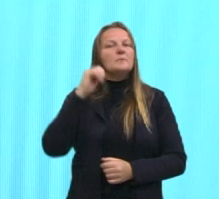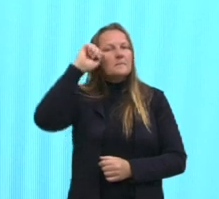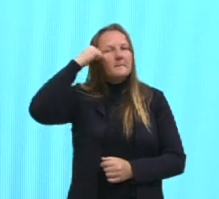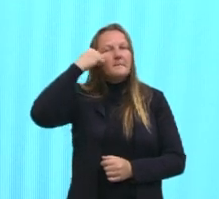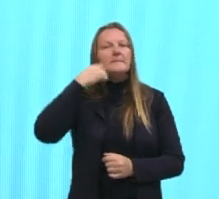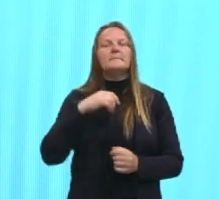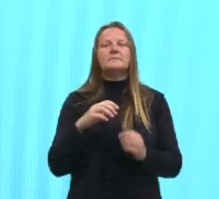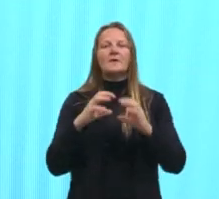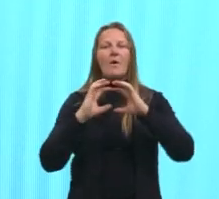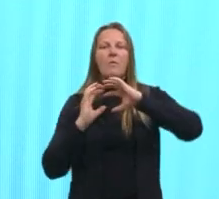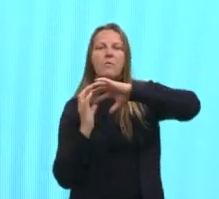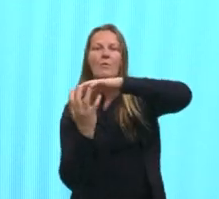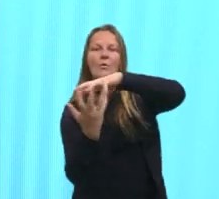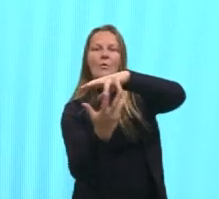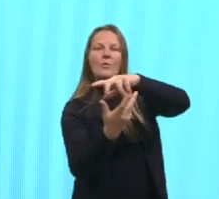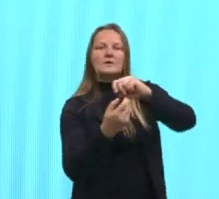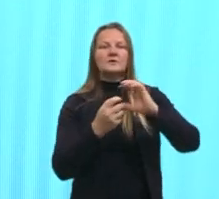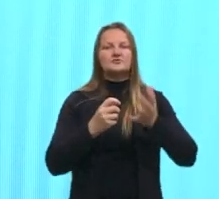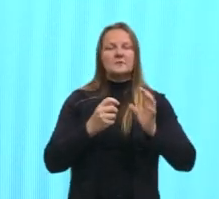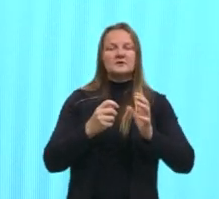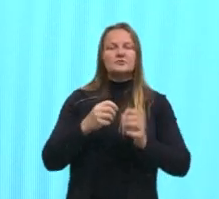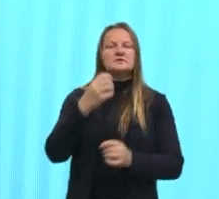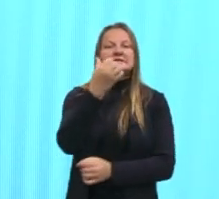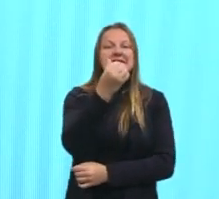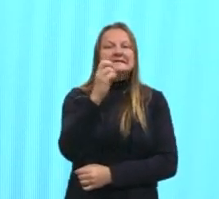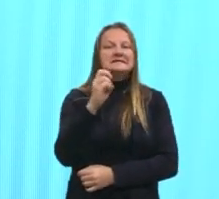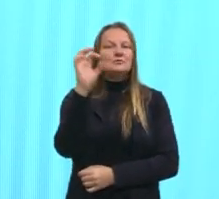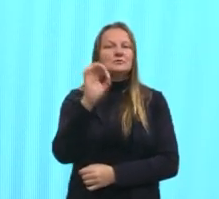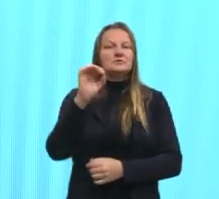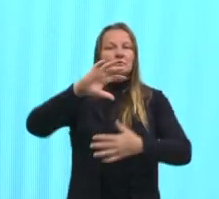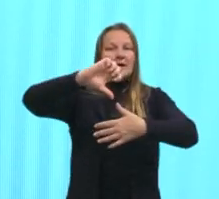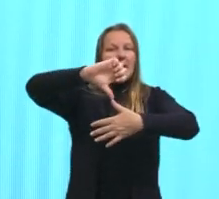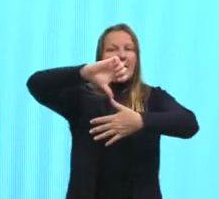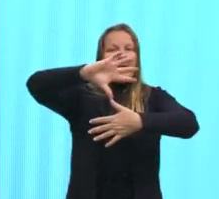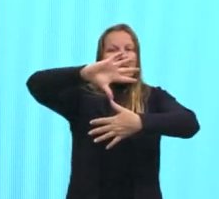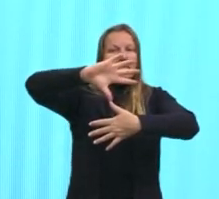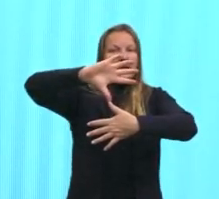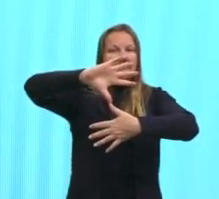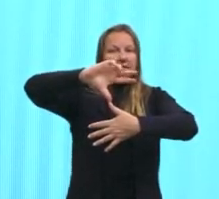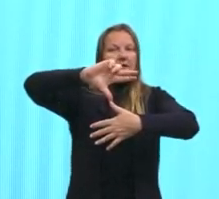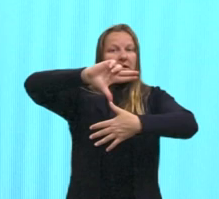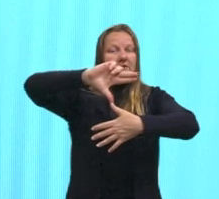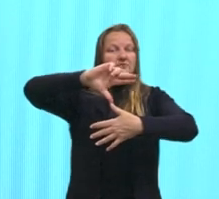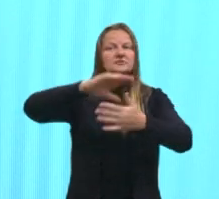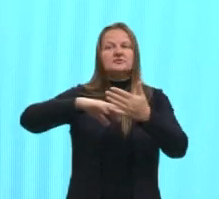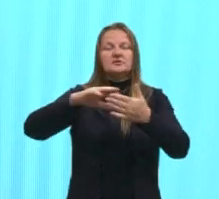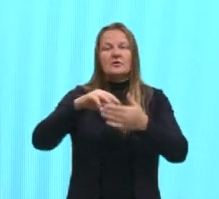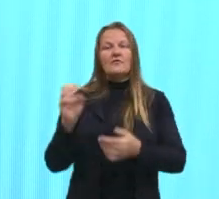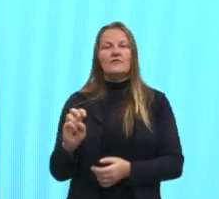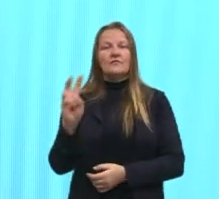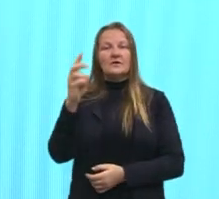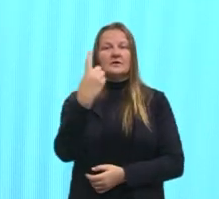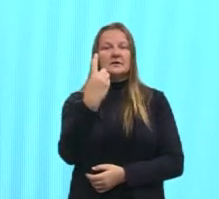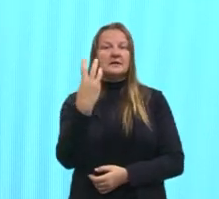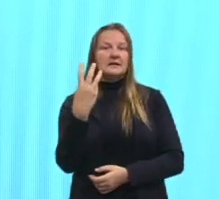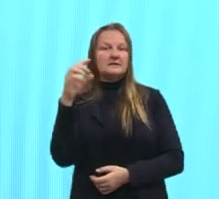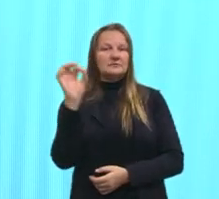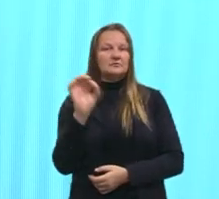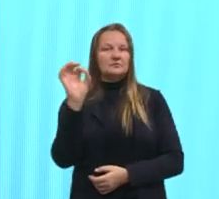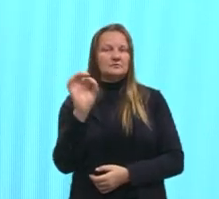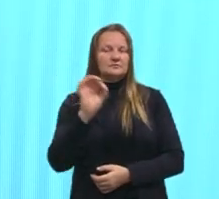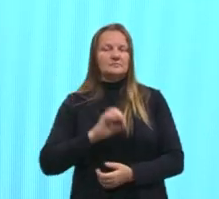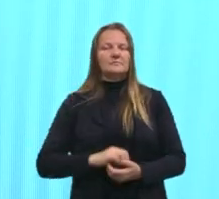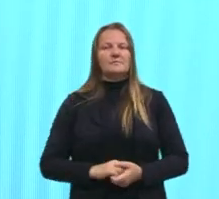o Oriente Médio fica aí com 65% a América Latina a mesmo sendo da Venezuela fica com 13% bem menos